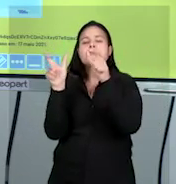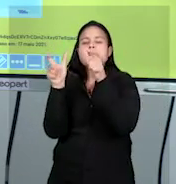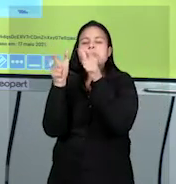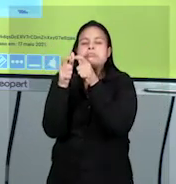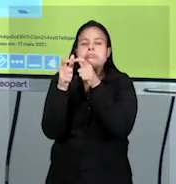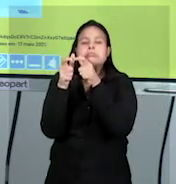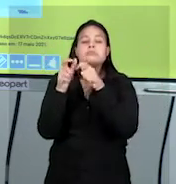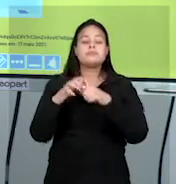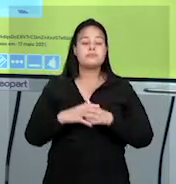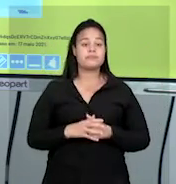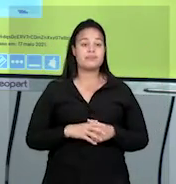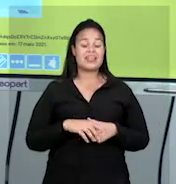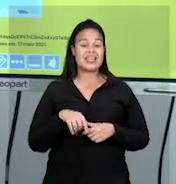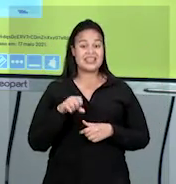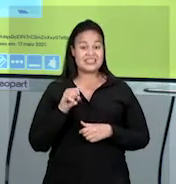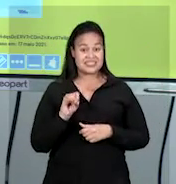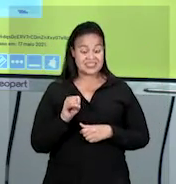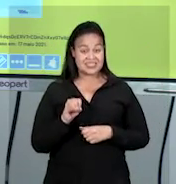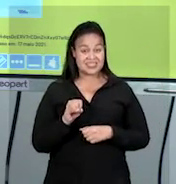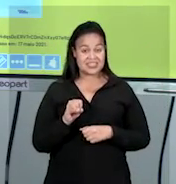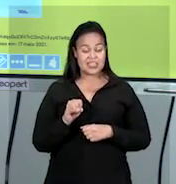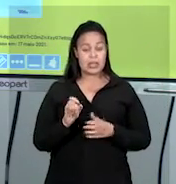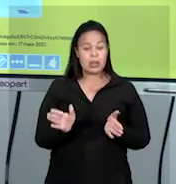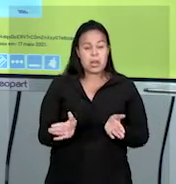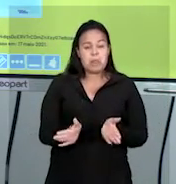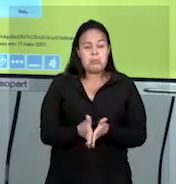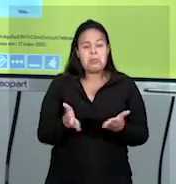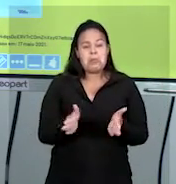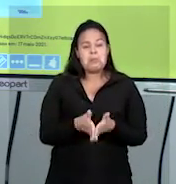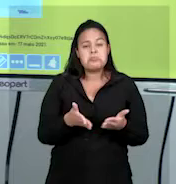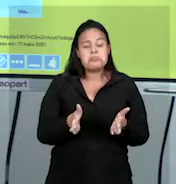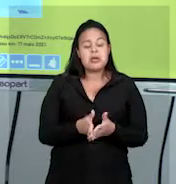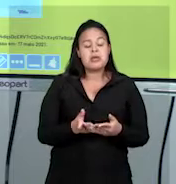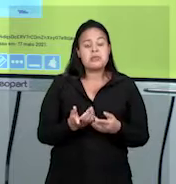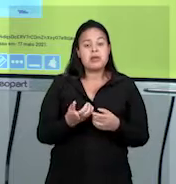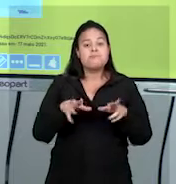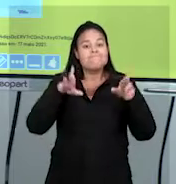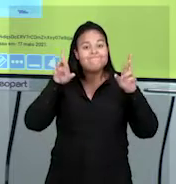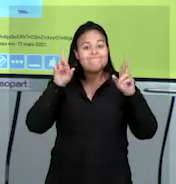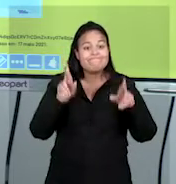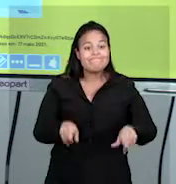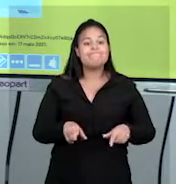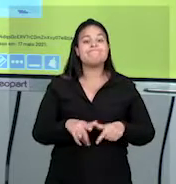contraído. Quando é para falar sobre pobreza absoluta, vai fazer o oposto.